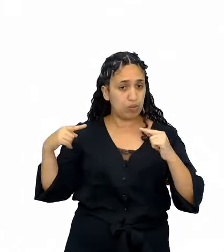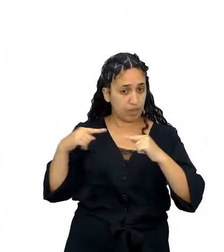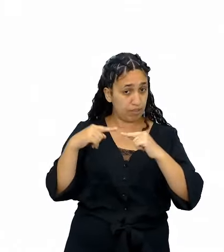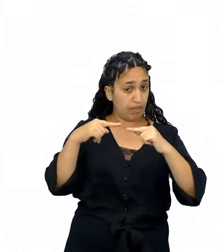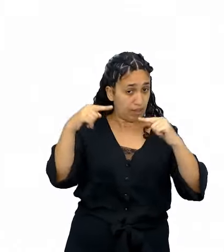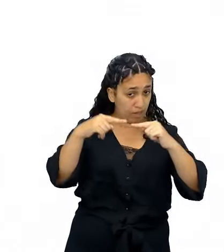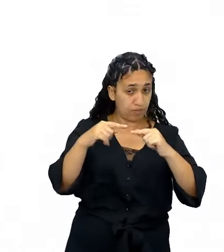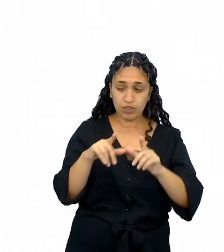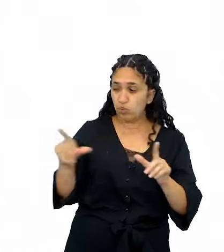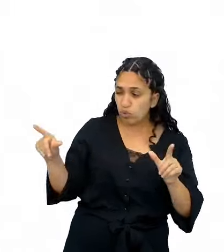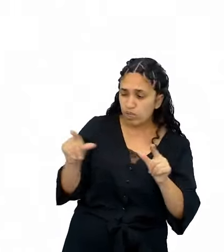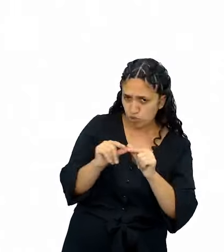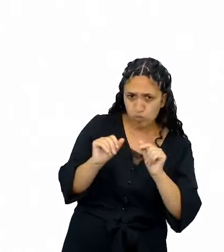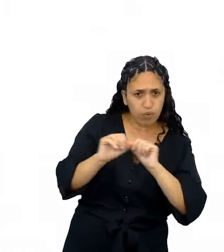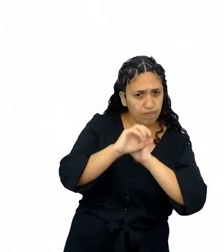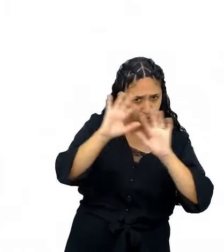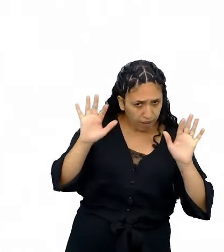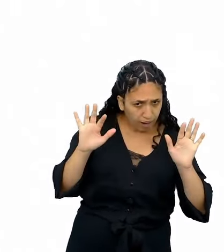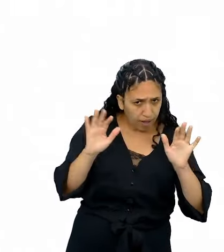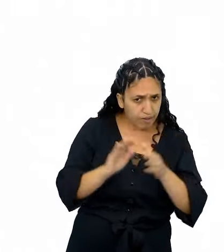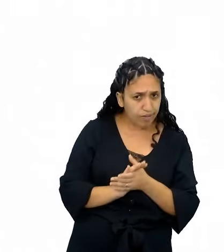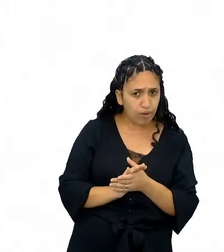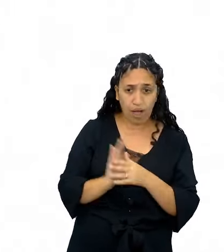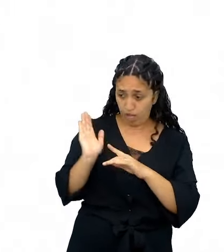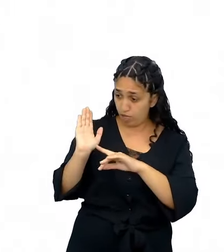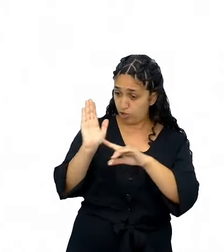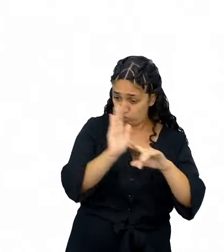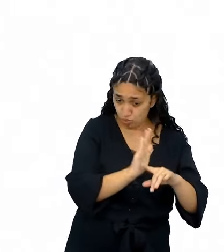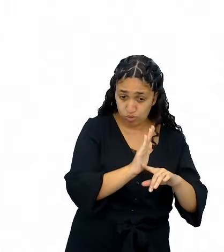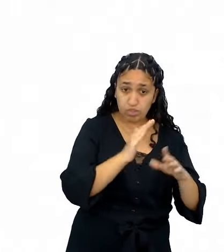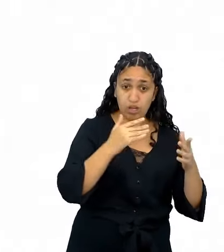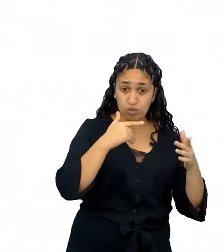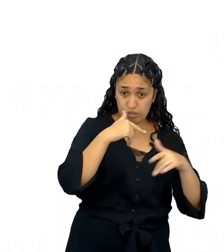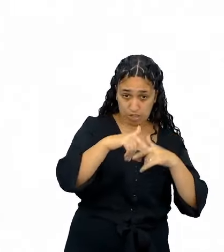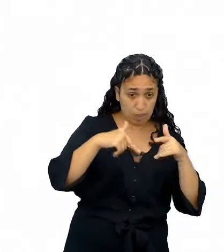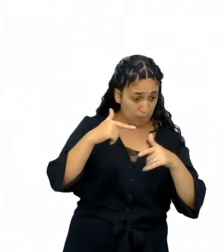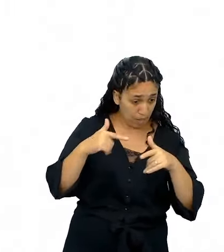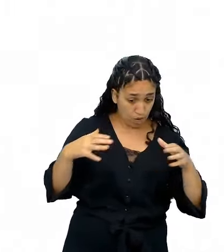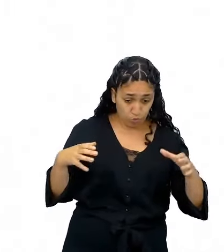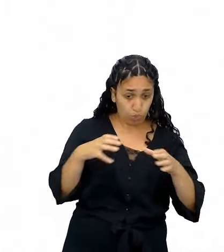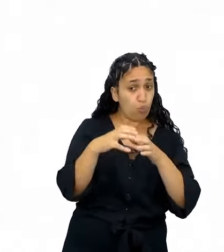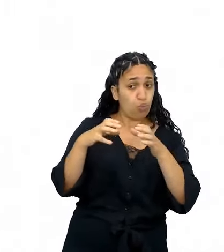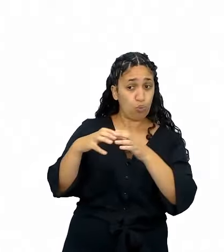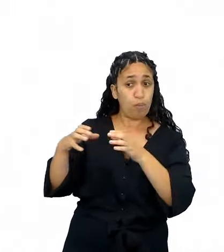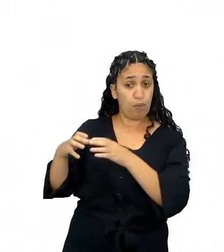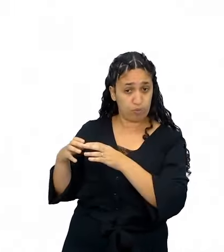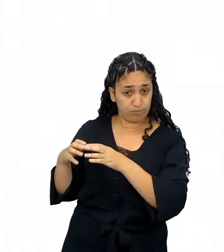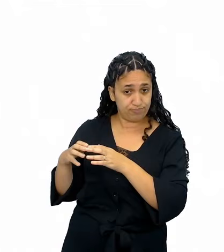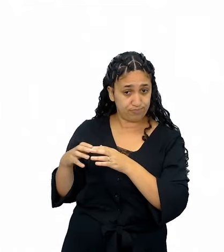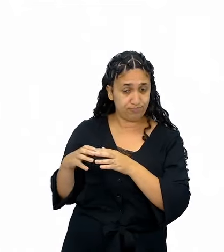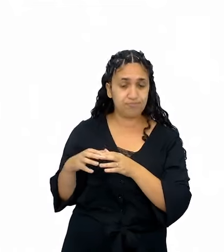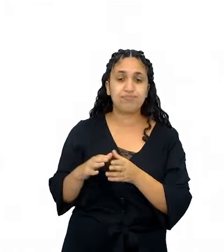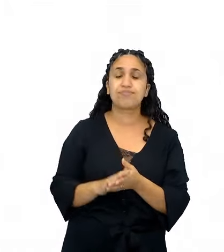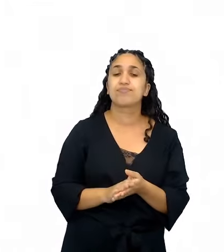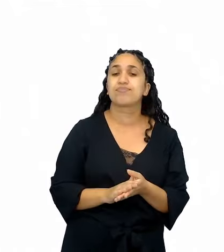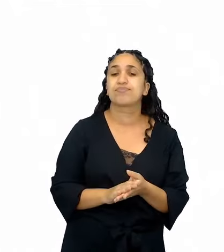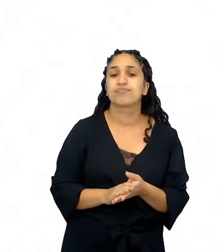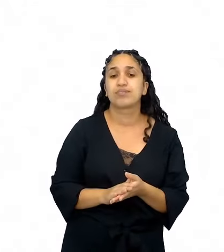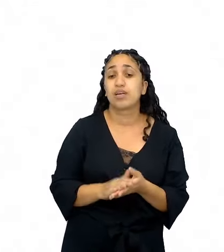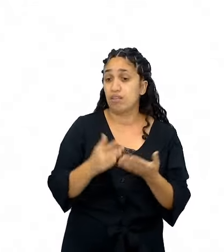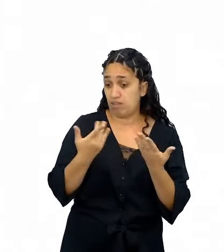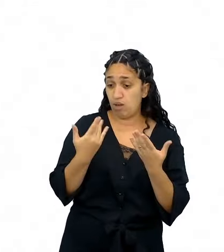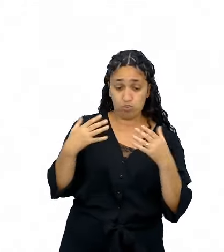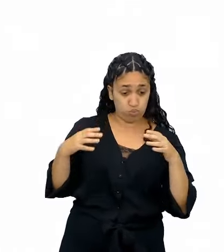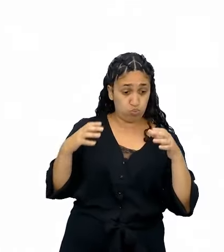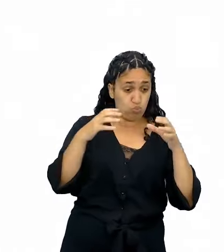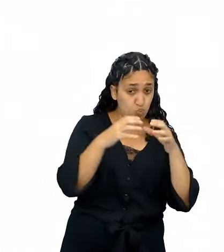grupo. Apesar de ser em grupo, cada aluno tem que se autoavaliar, certo? Porque senão fica aquela coisa de avaliar